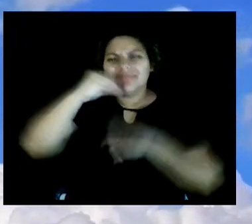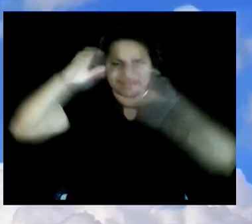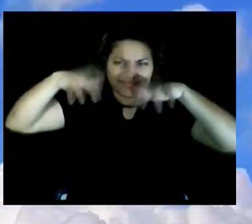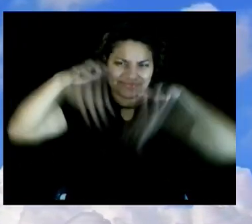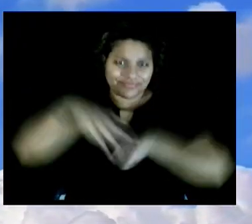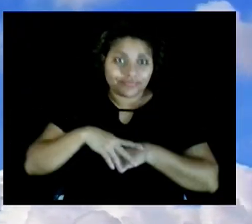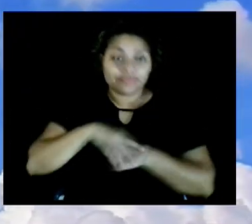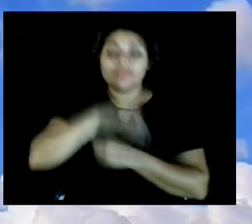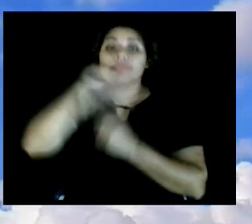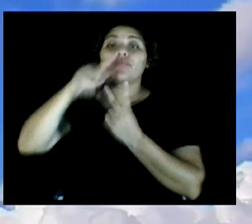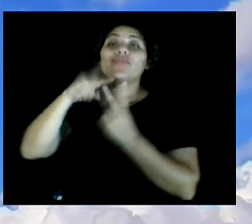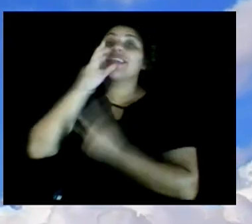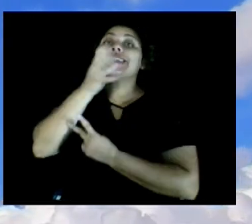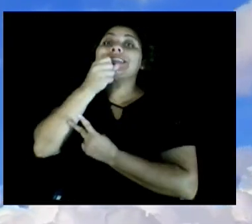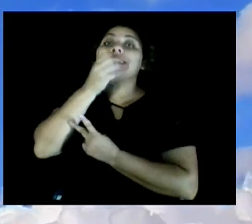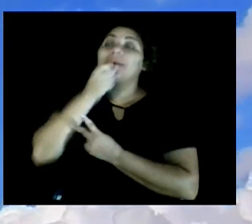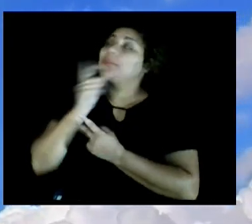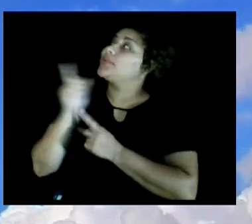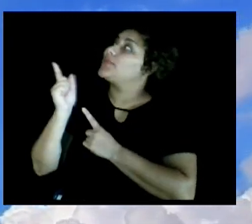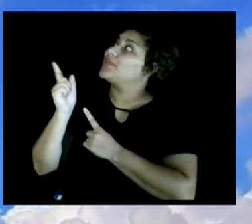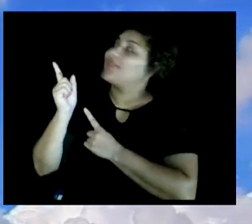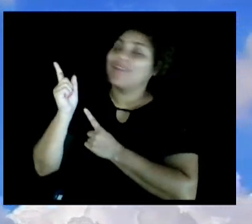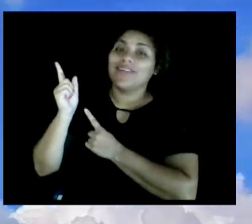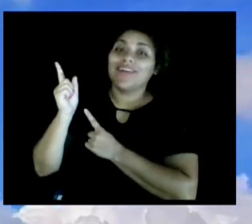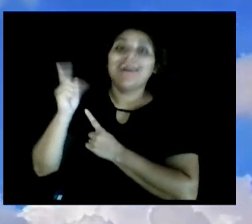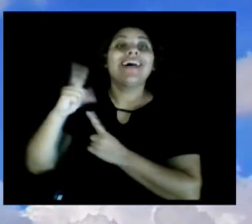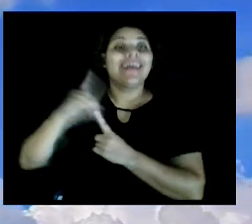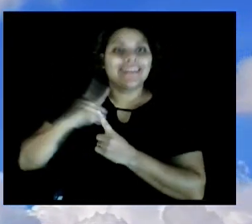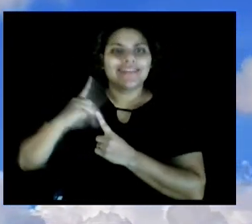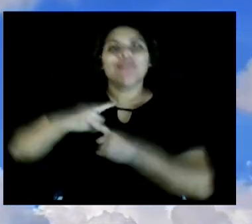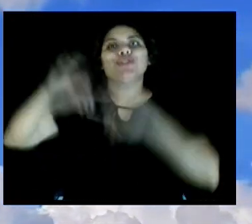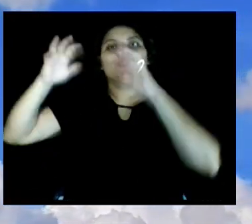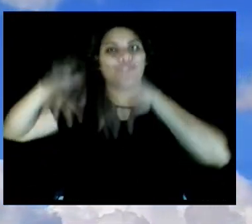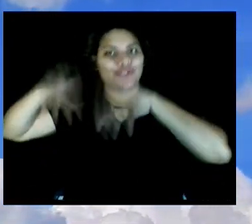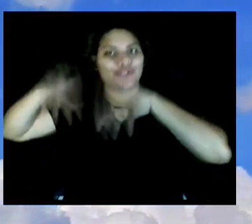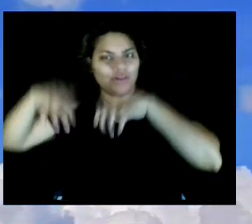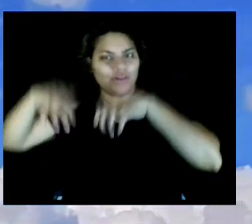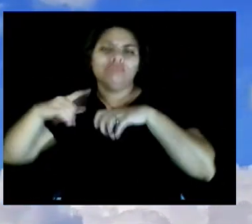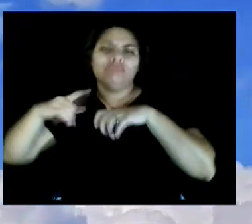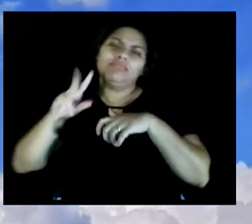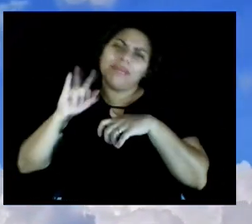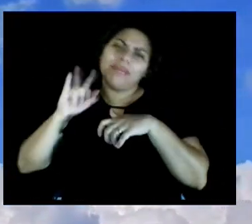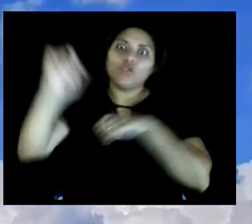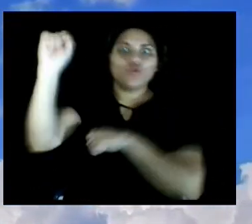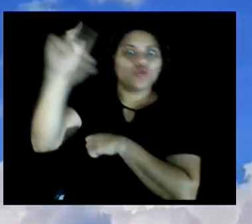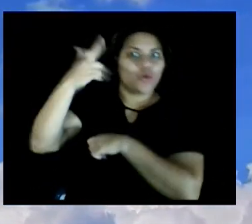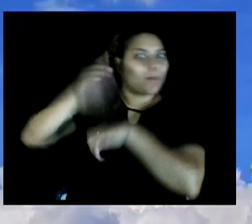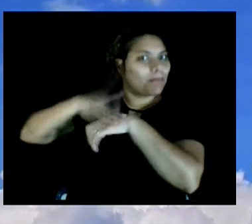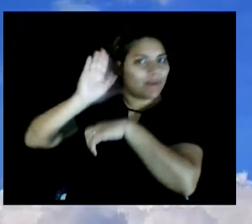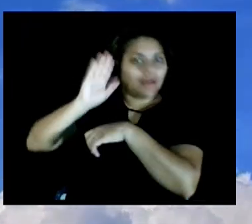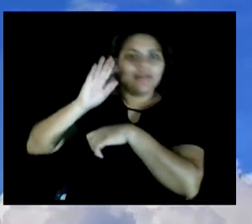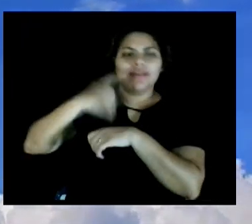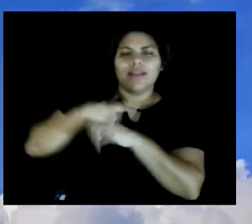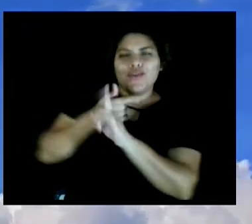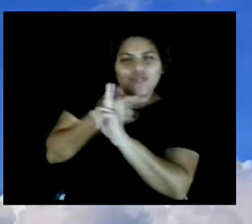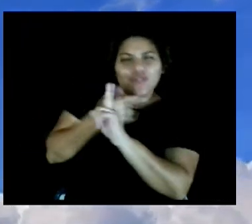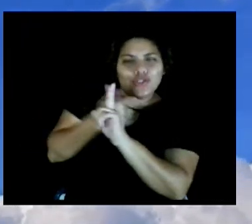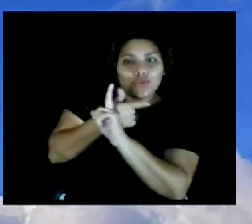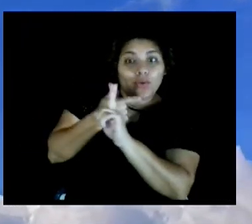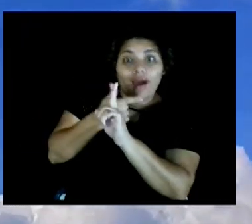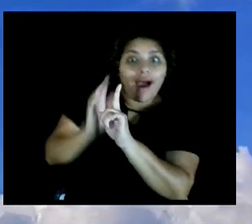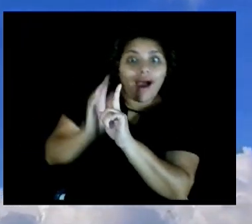pancadas de chuva com trovoadas. Mínima de 22, máxima de 30 graus. Probabilidade de chuva para sábado, gente,